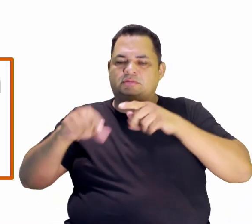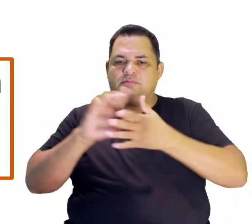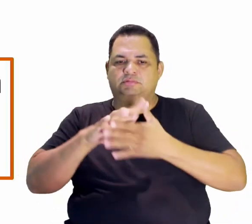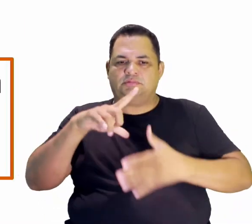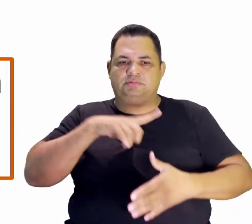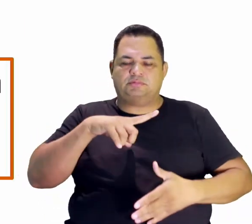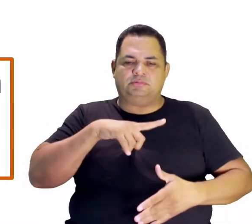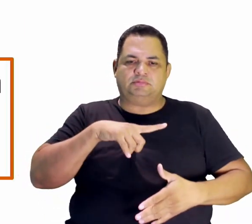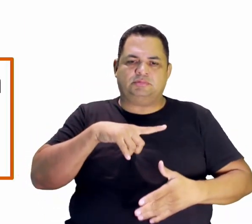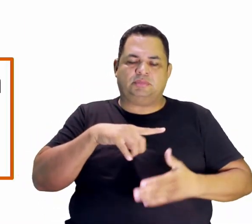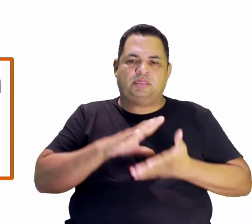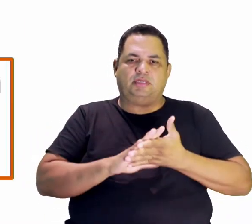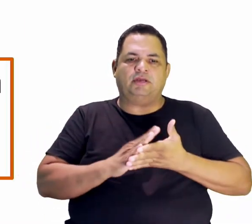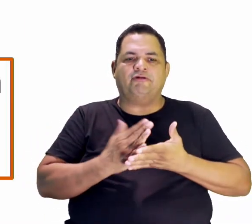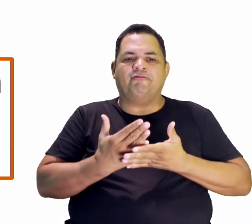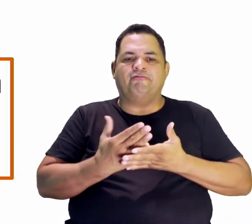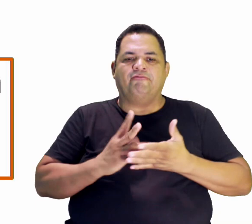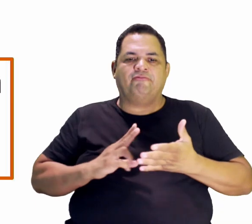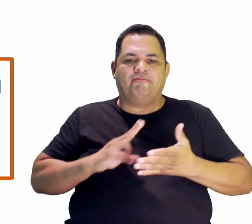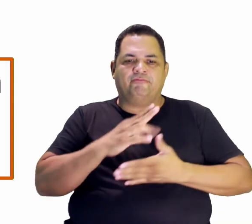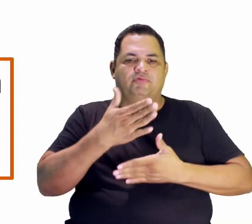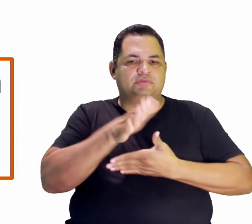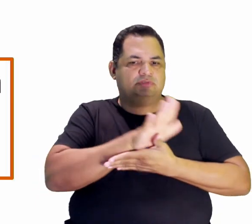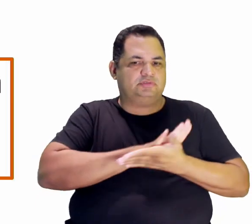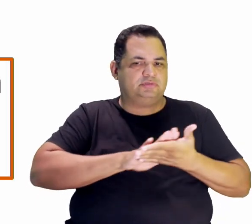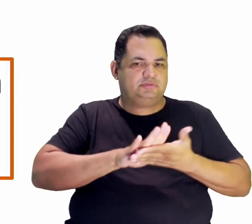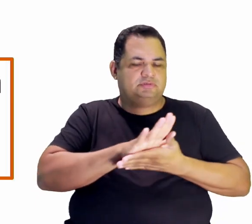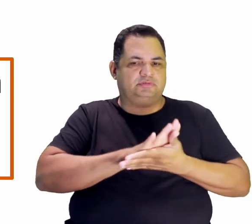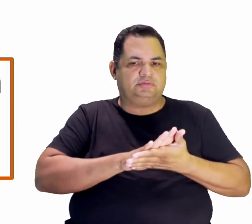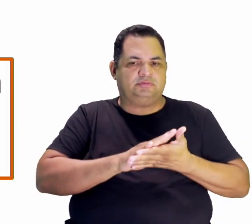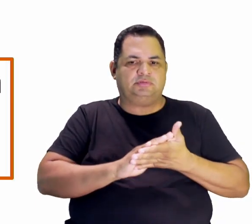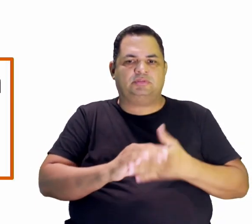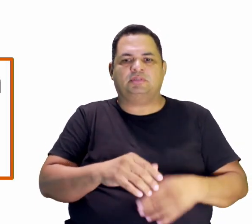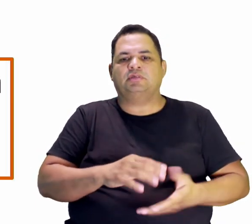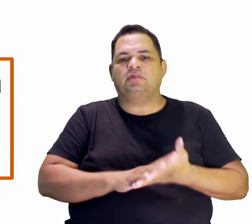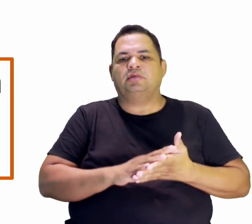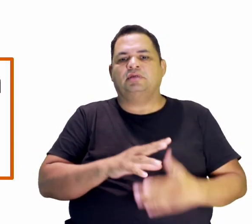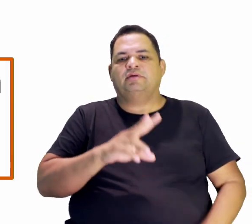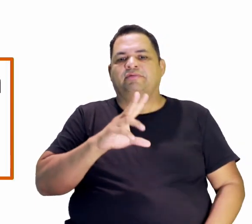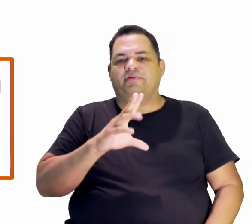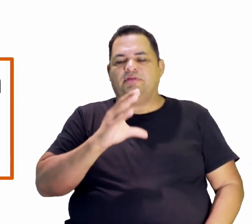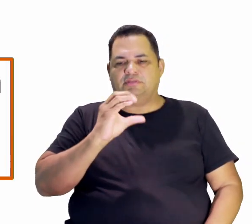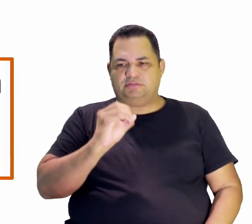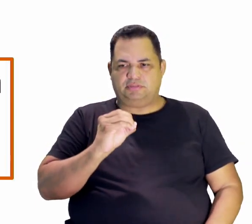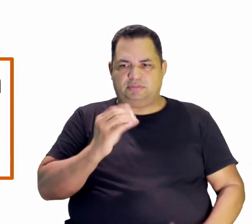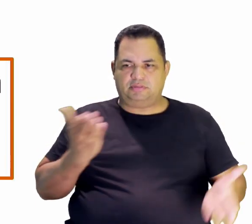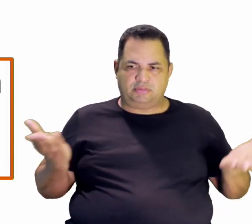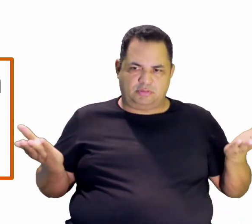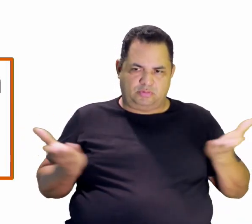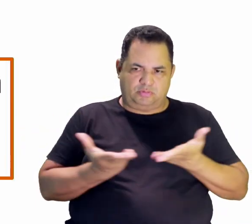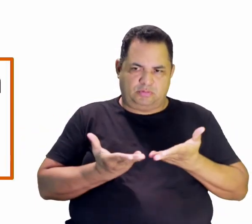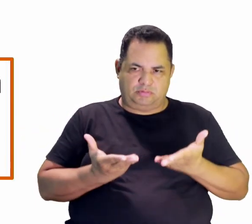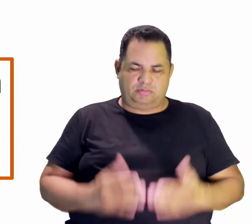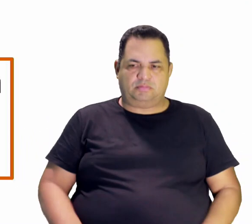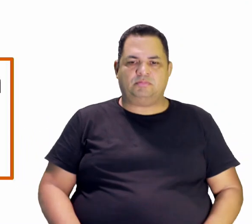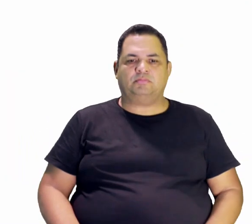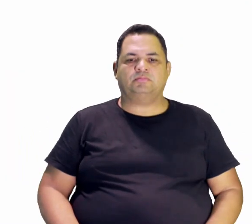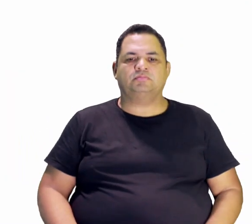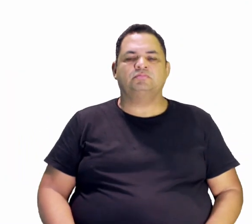uma força nula, portanto, força resultante zero nesse momento, tá bom?